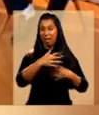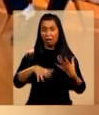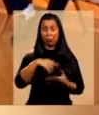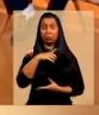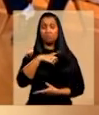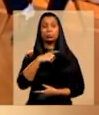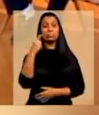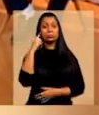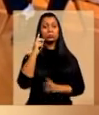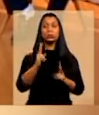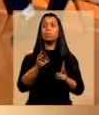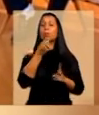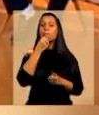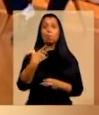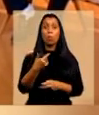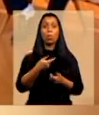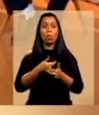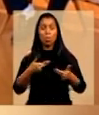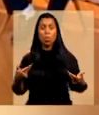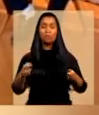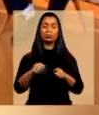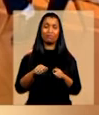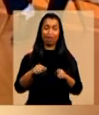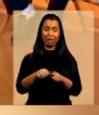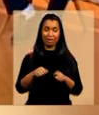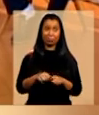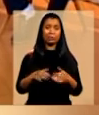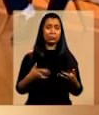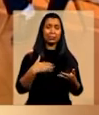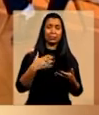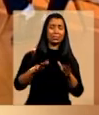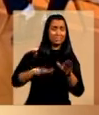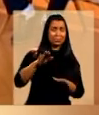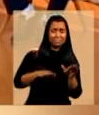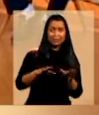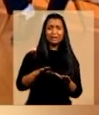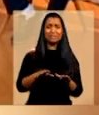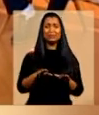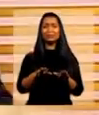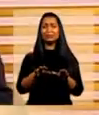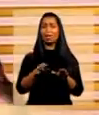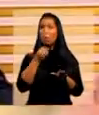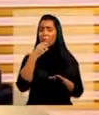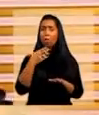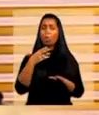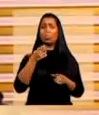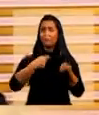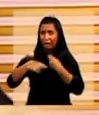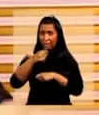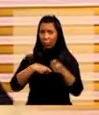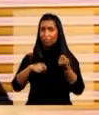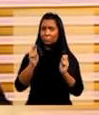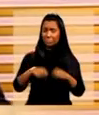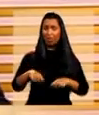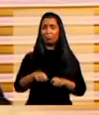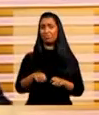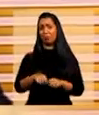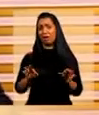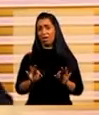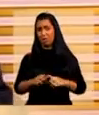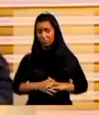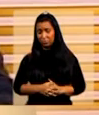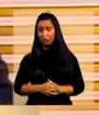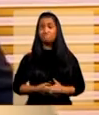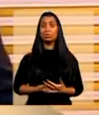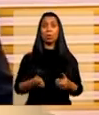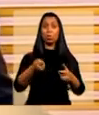desorganizado sempre acha que está fazendo um bom negócio, né? E às vezes a gente não é todo bom negócio da vida que a gente tem que fazer, sim, né?